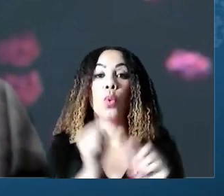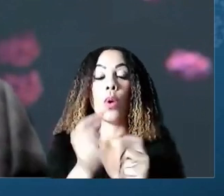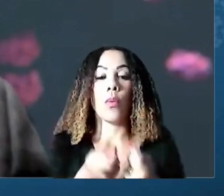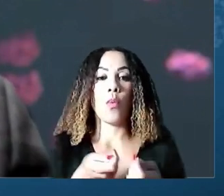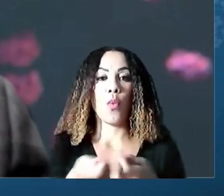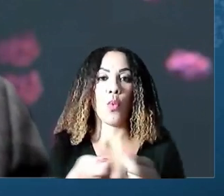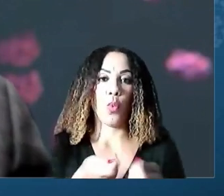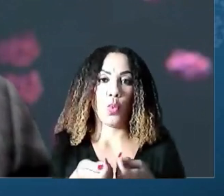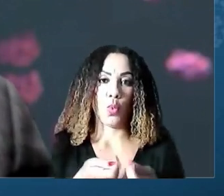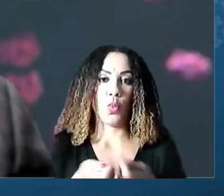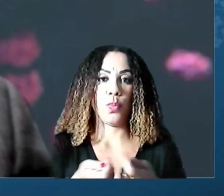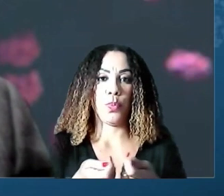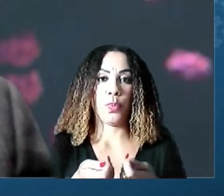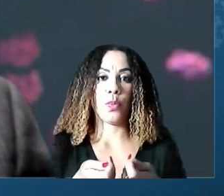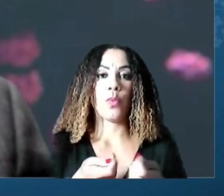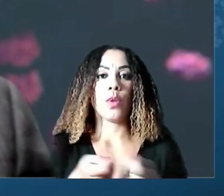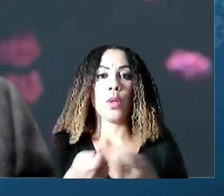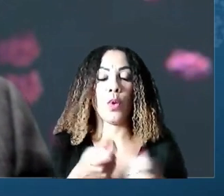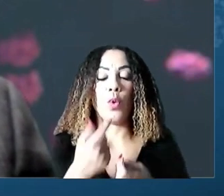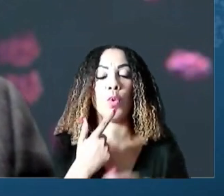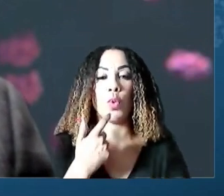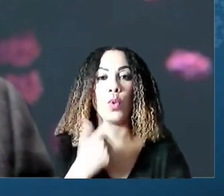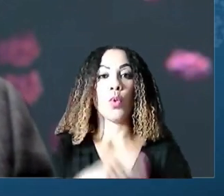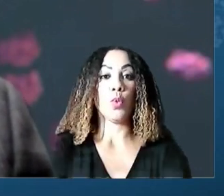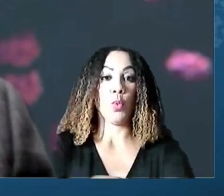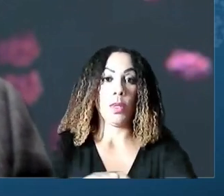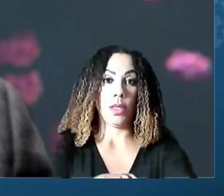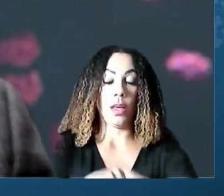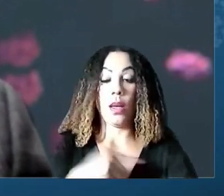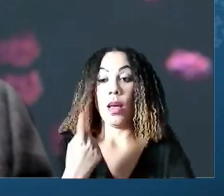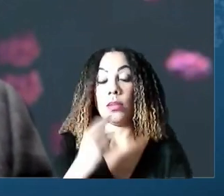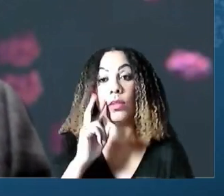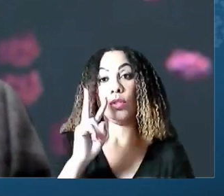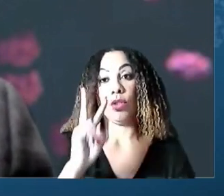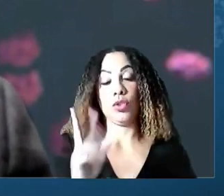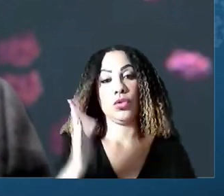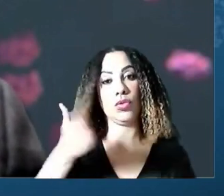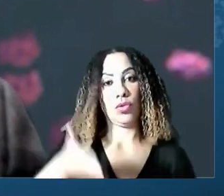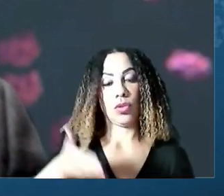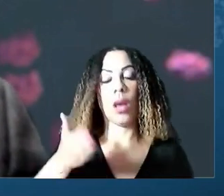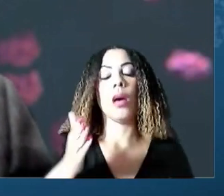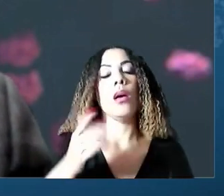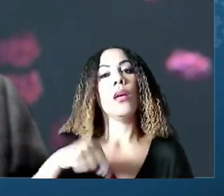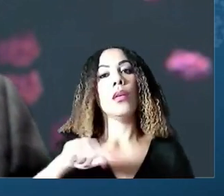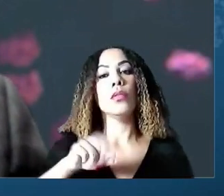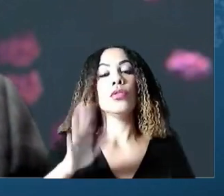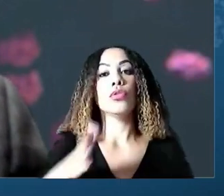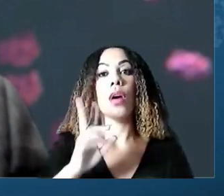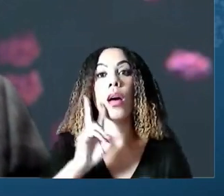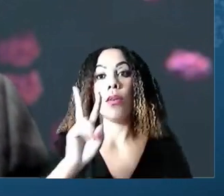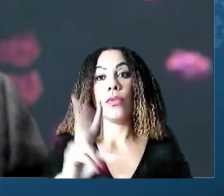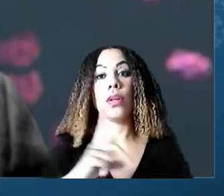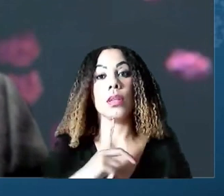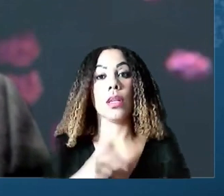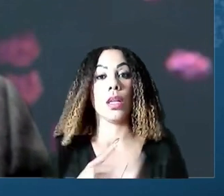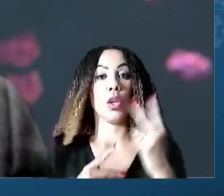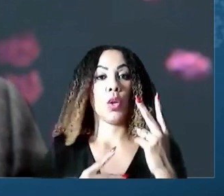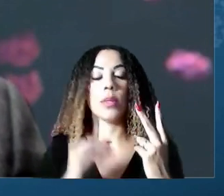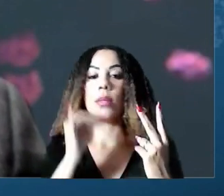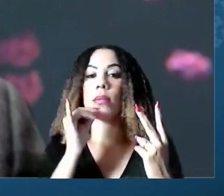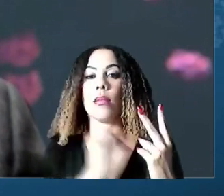controle do sangue. O que nós vimos aqui, nós já vimos isso em 2